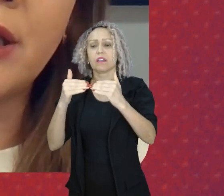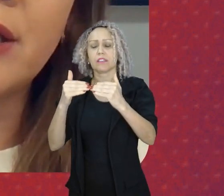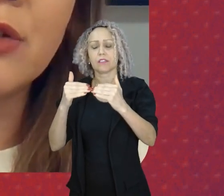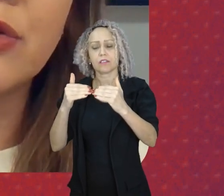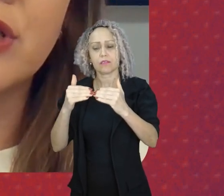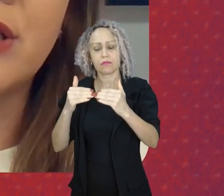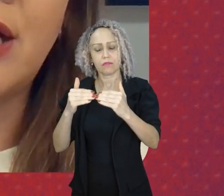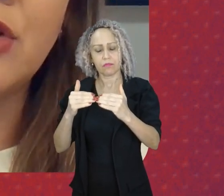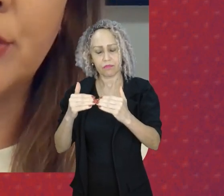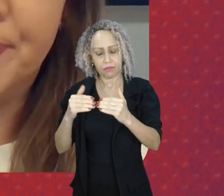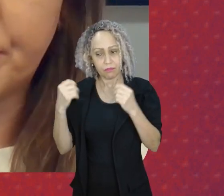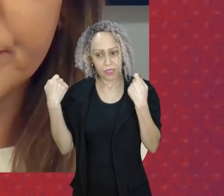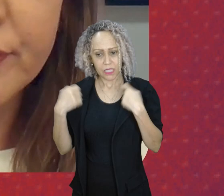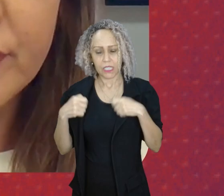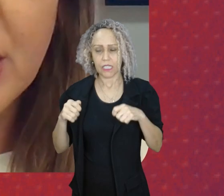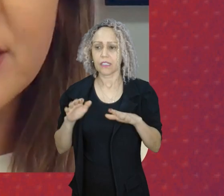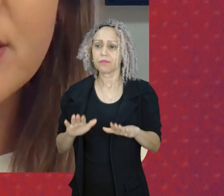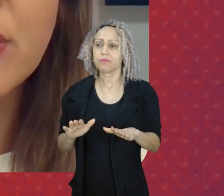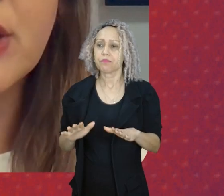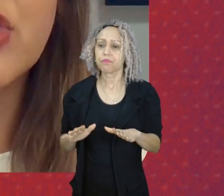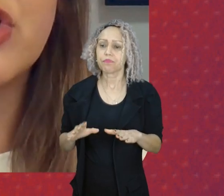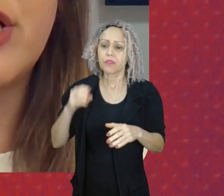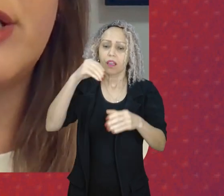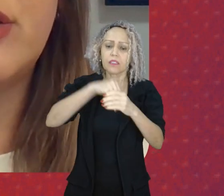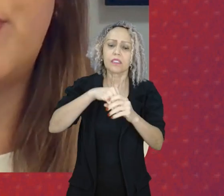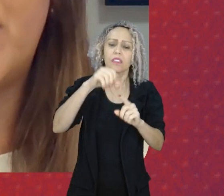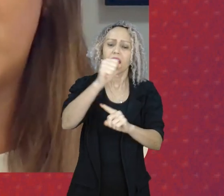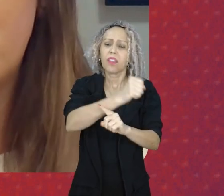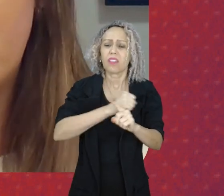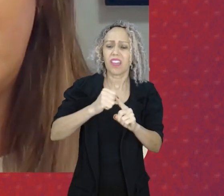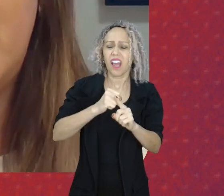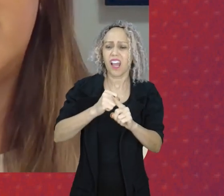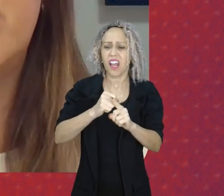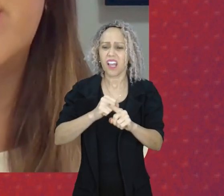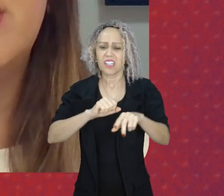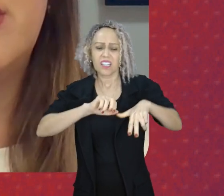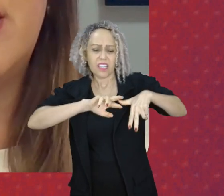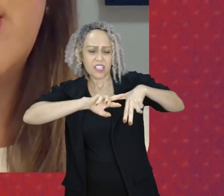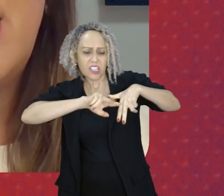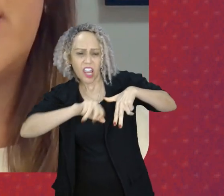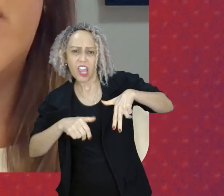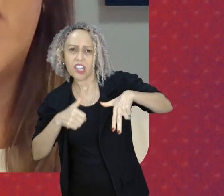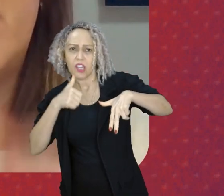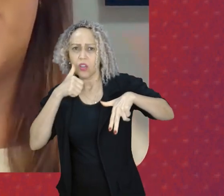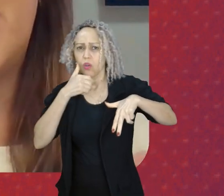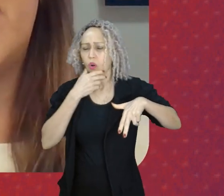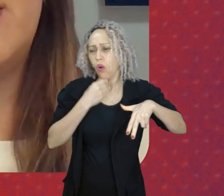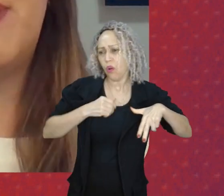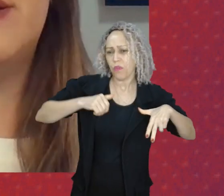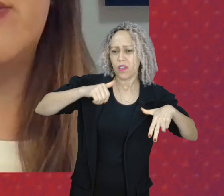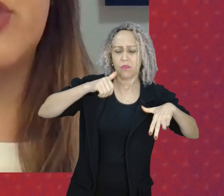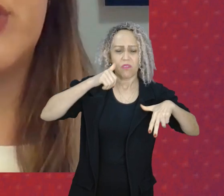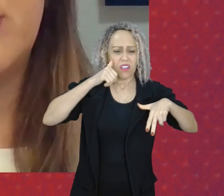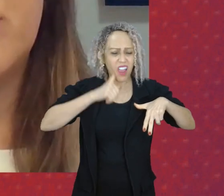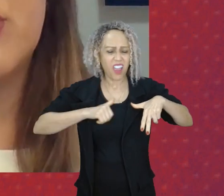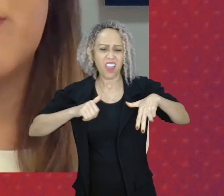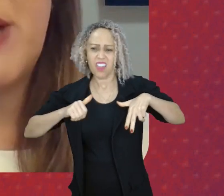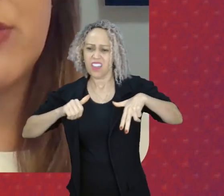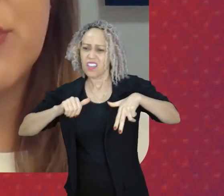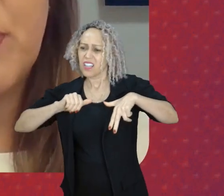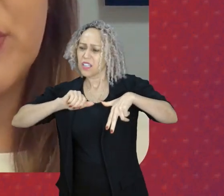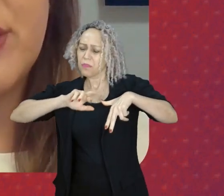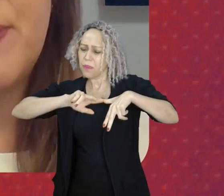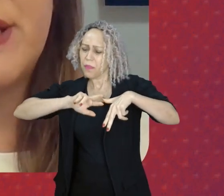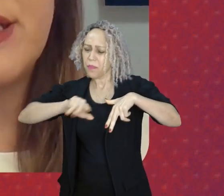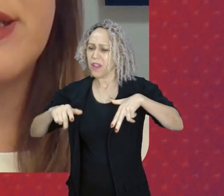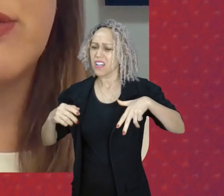é porque na sociedade a desigualdade de gênero, o preconceito, né? Aquele padrão de que os